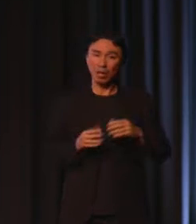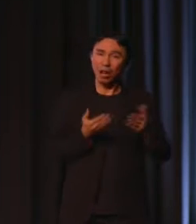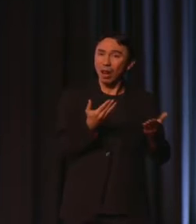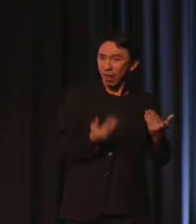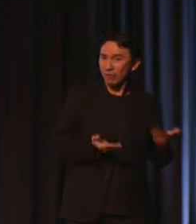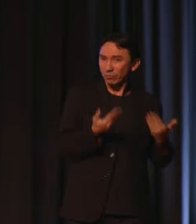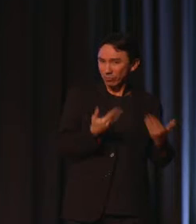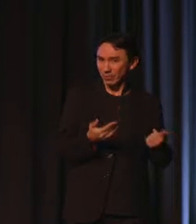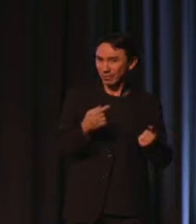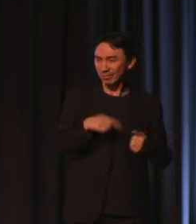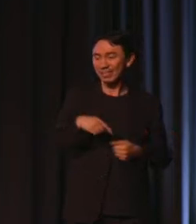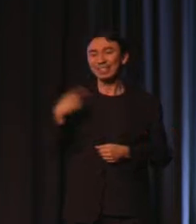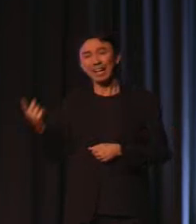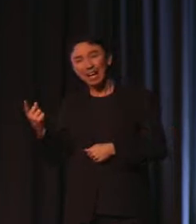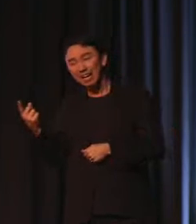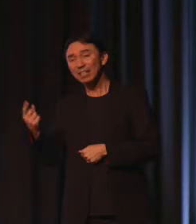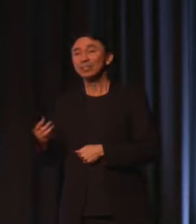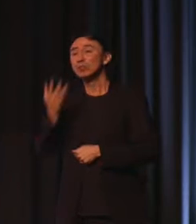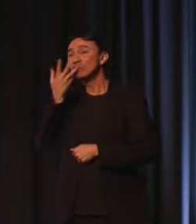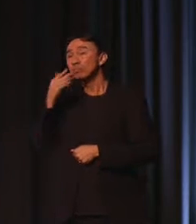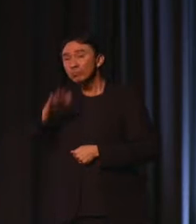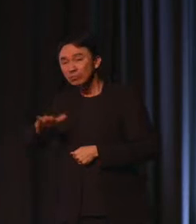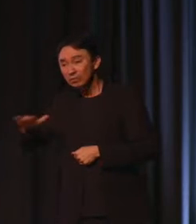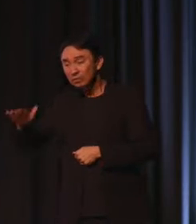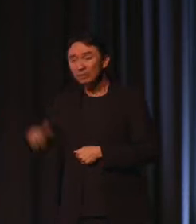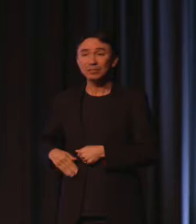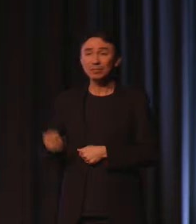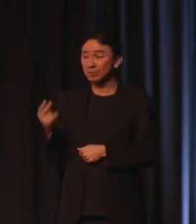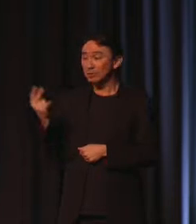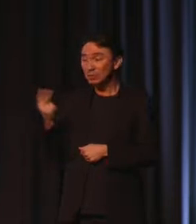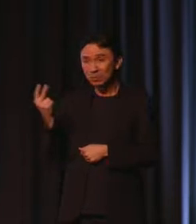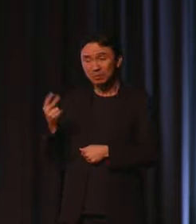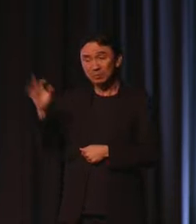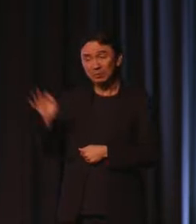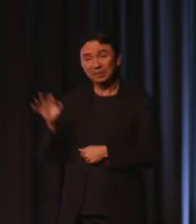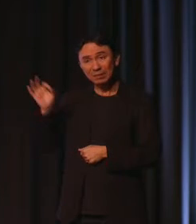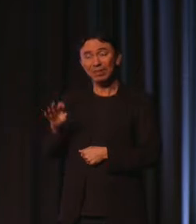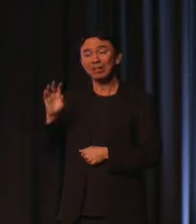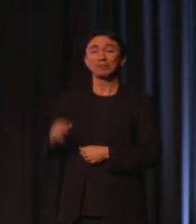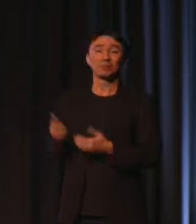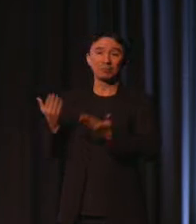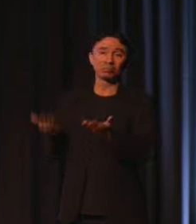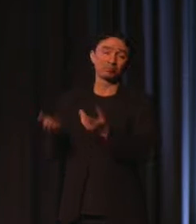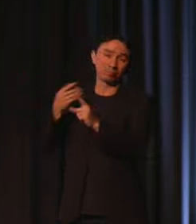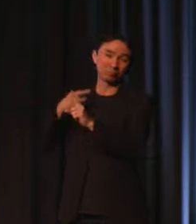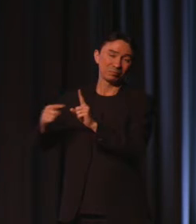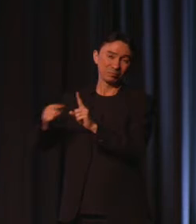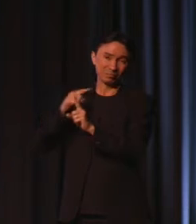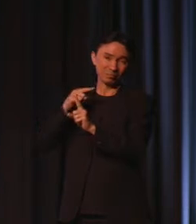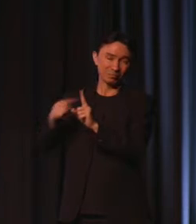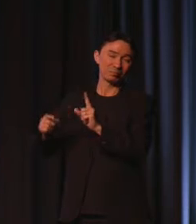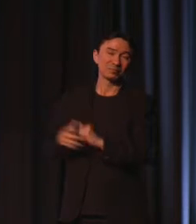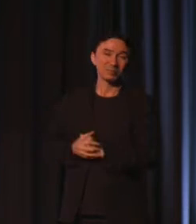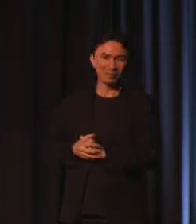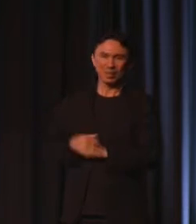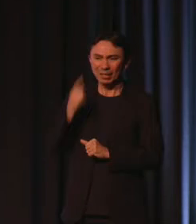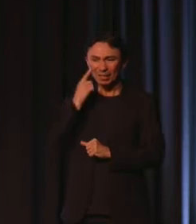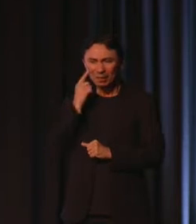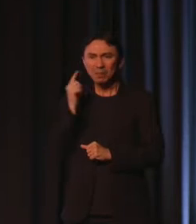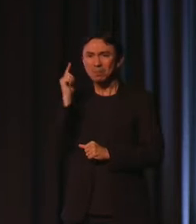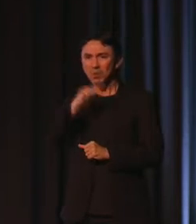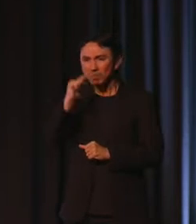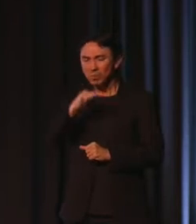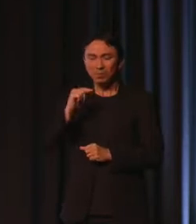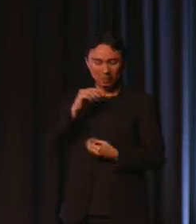já começa em 22% no moderado. Perfeito, ele desenvolveu um inibidor, 96%